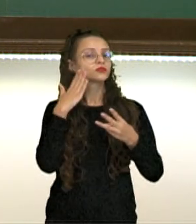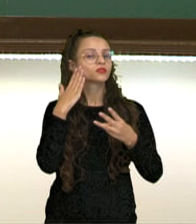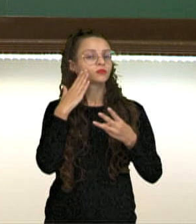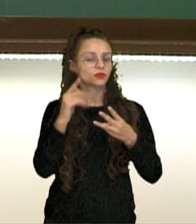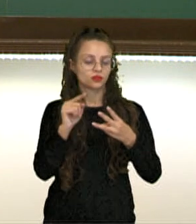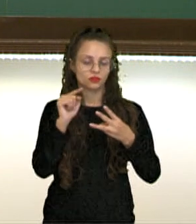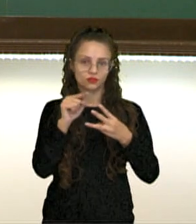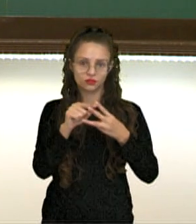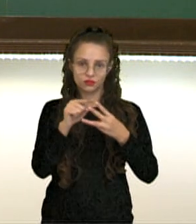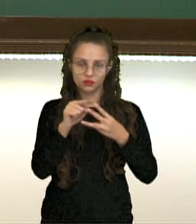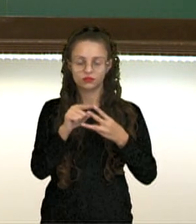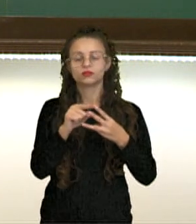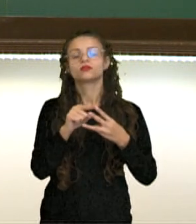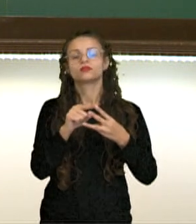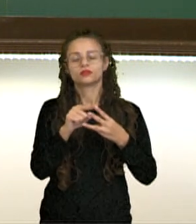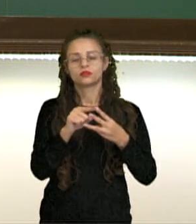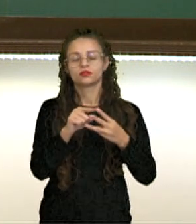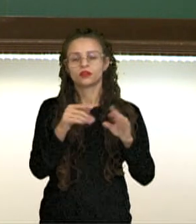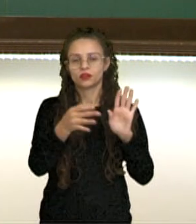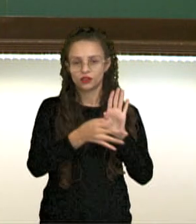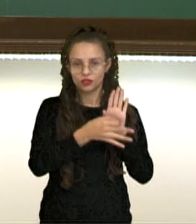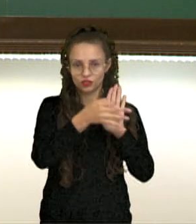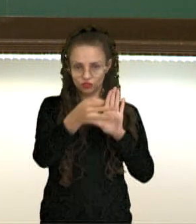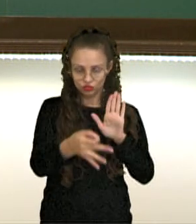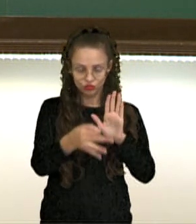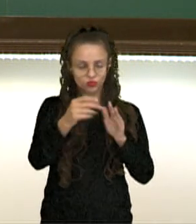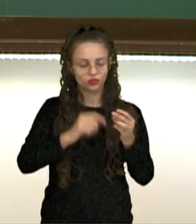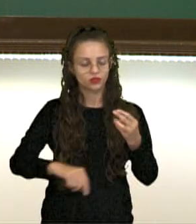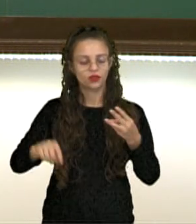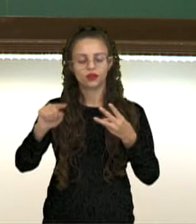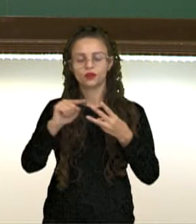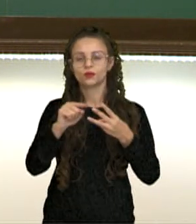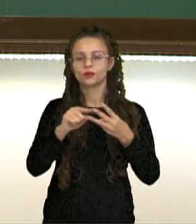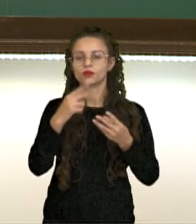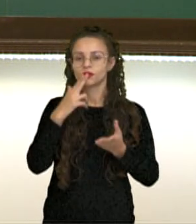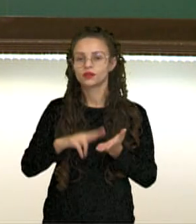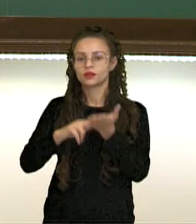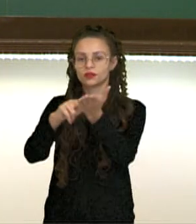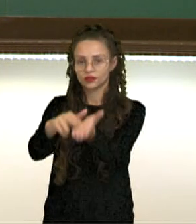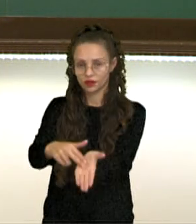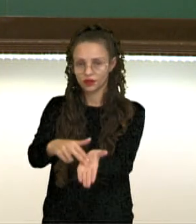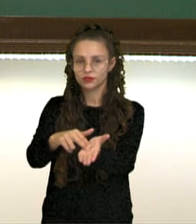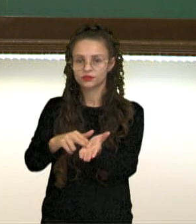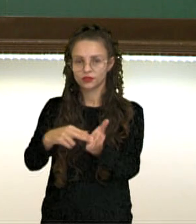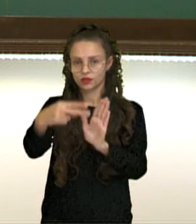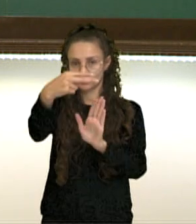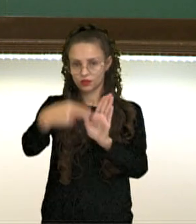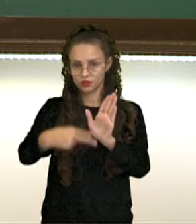coisa. Editorial, Carta ao Leitor e Carta do Editor.